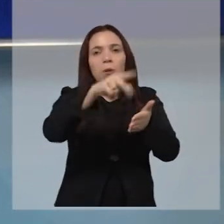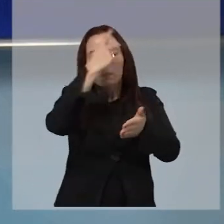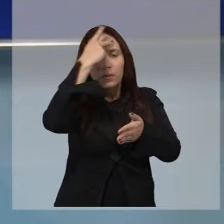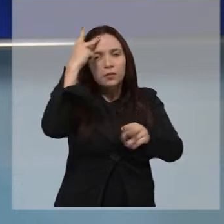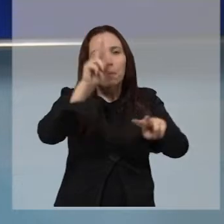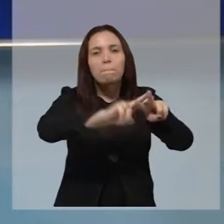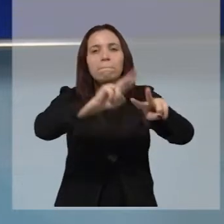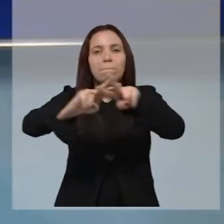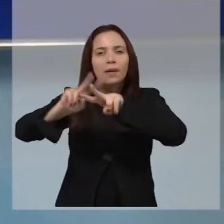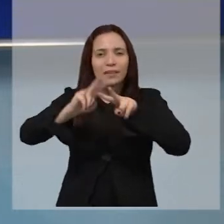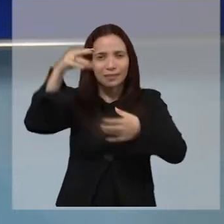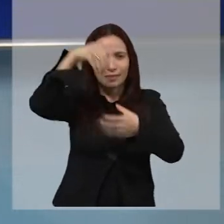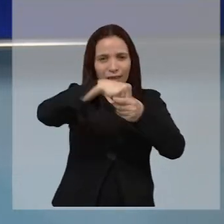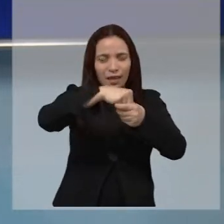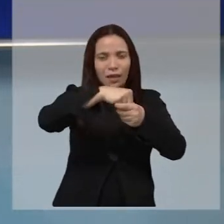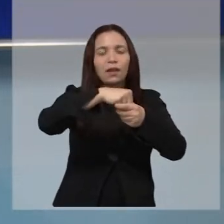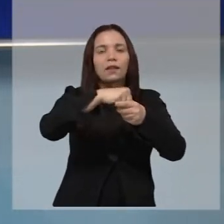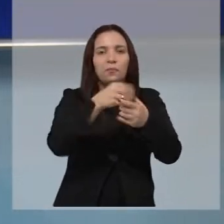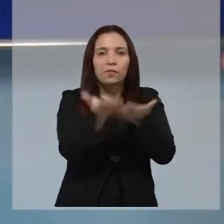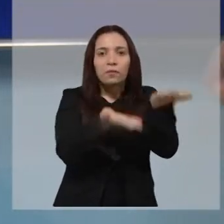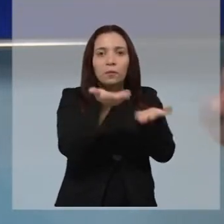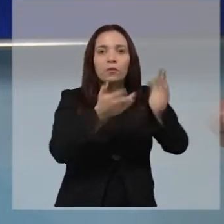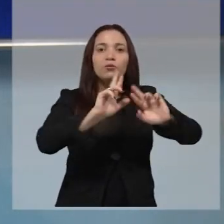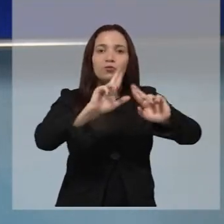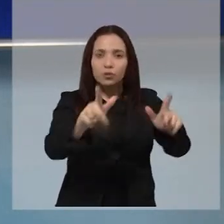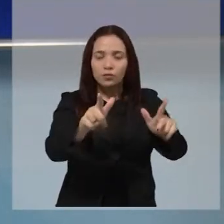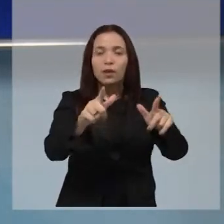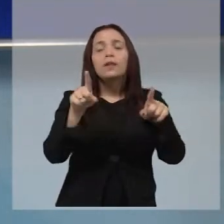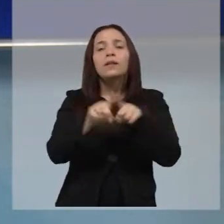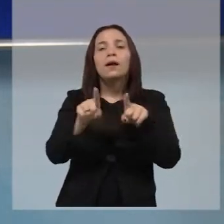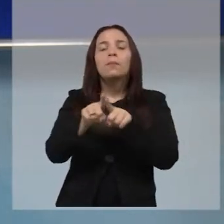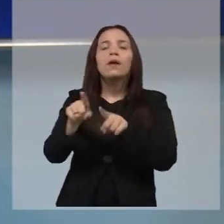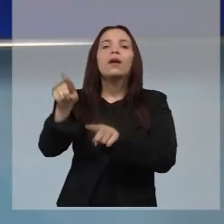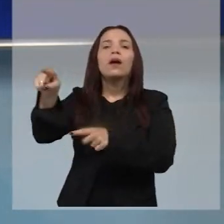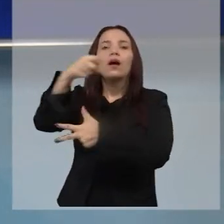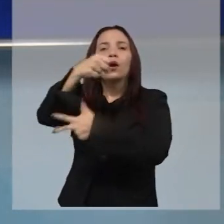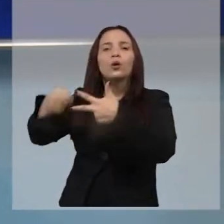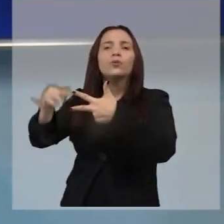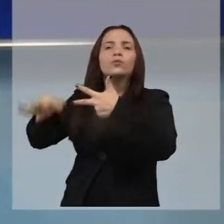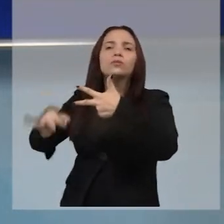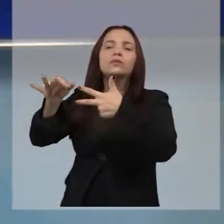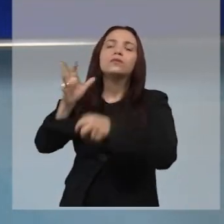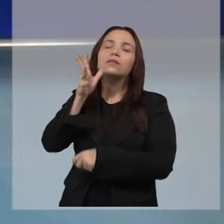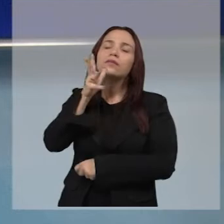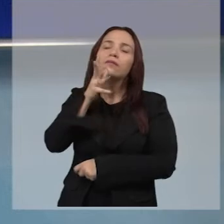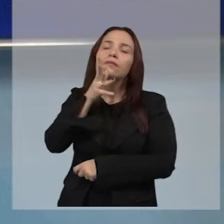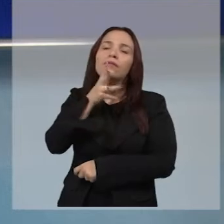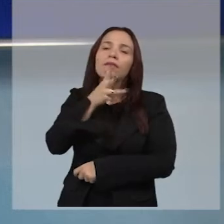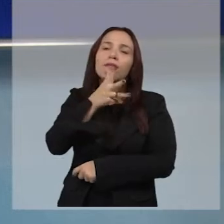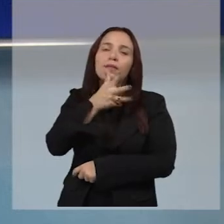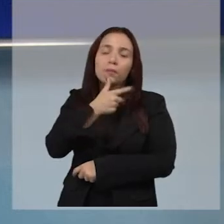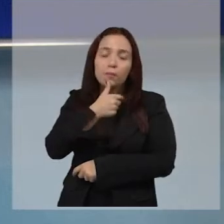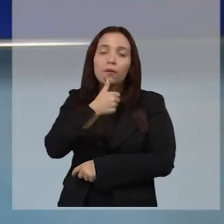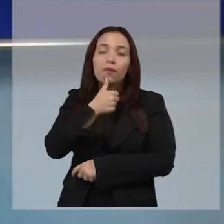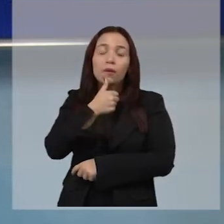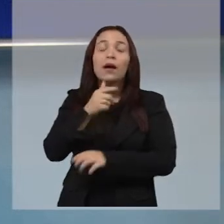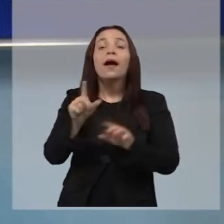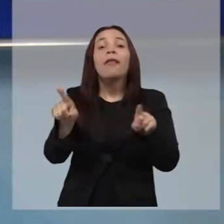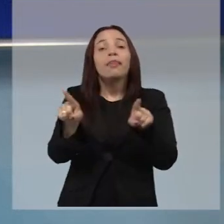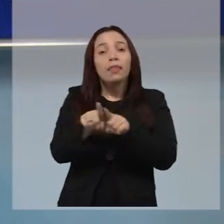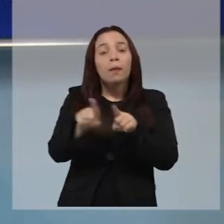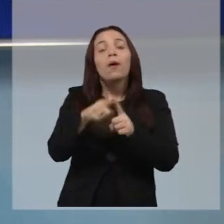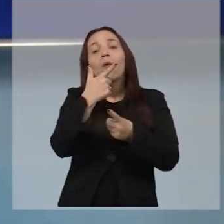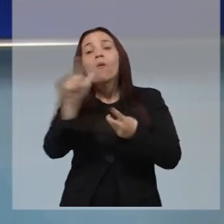encarcerados, a lentidão e até o descaso, muitas vezes, do poder judiciário, e uma